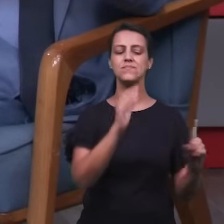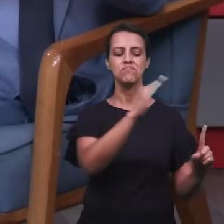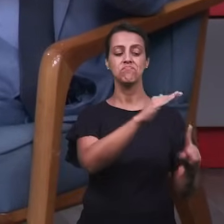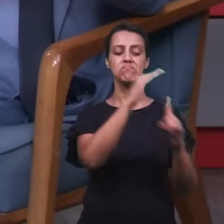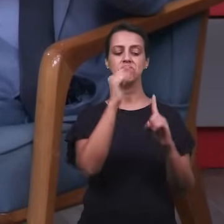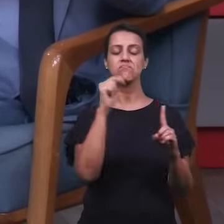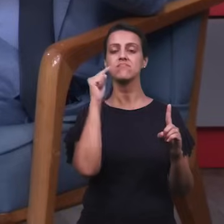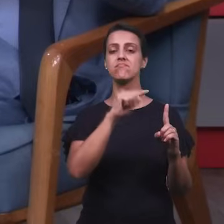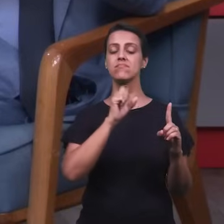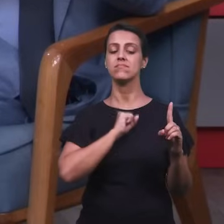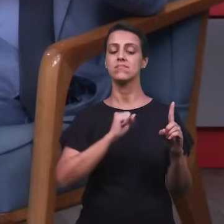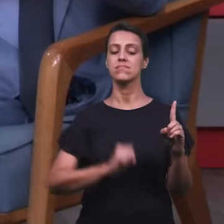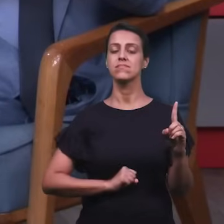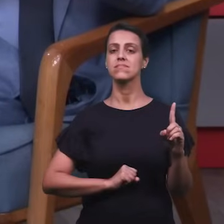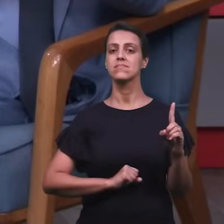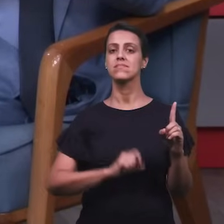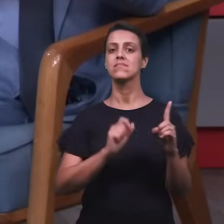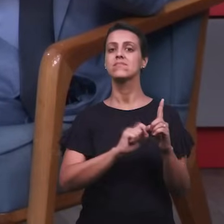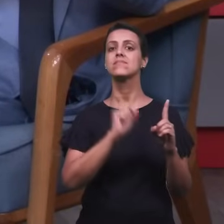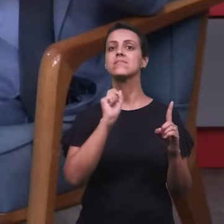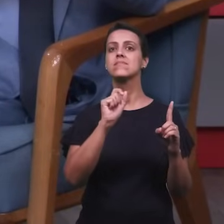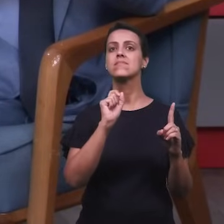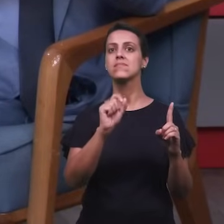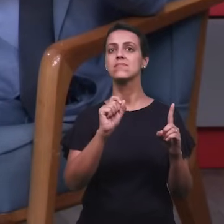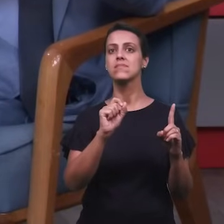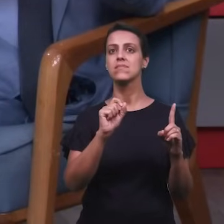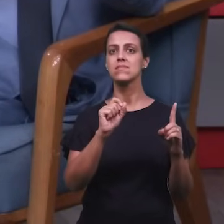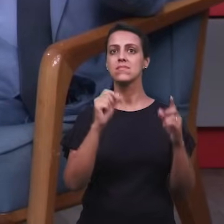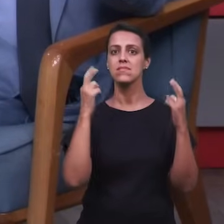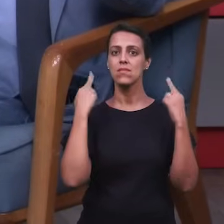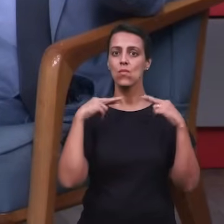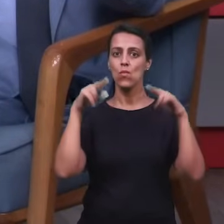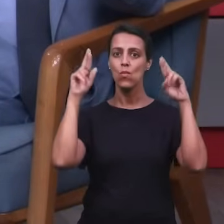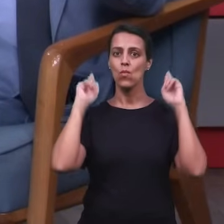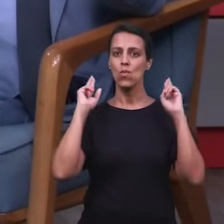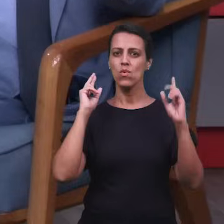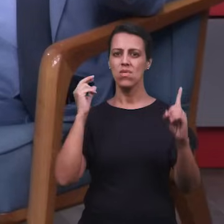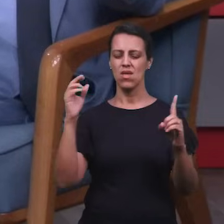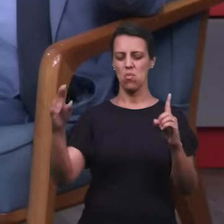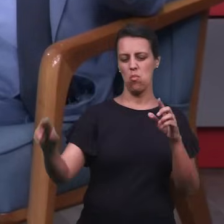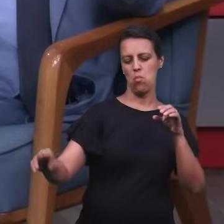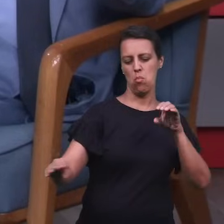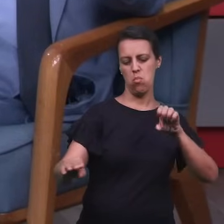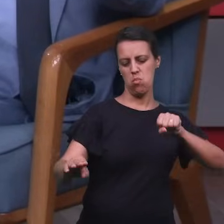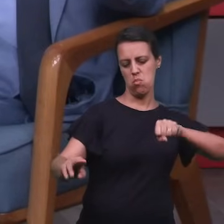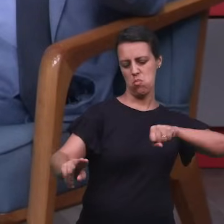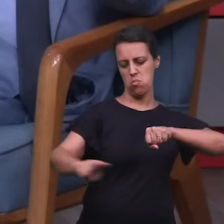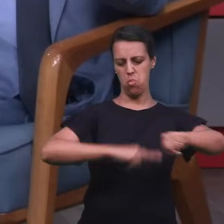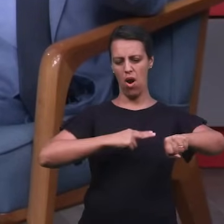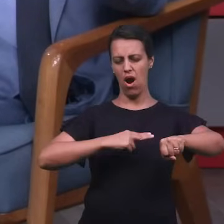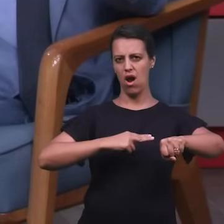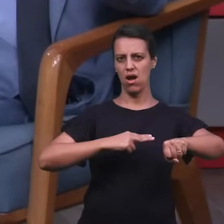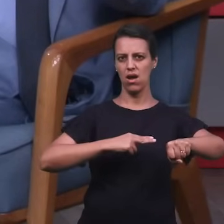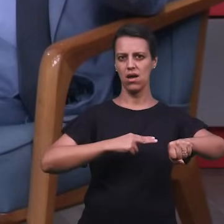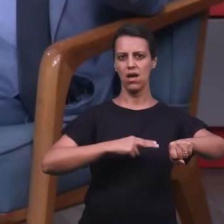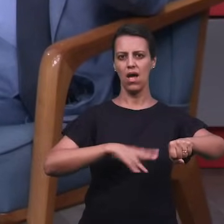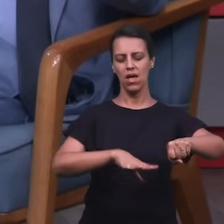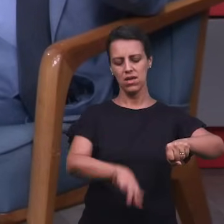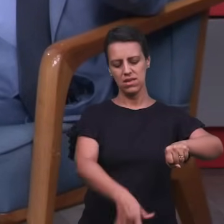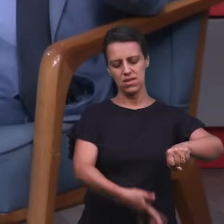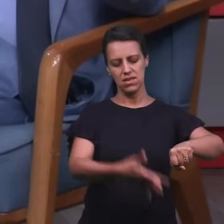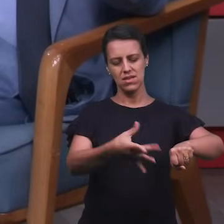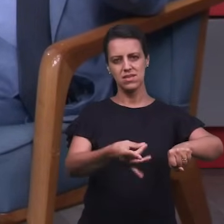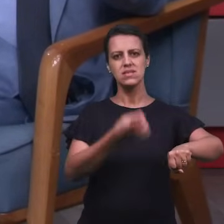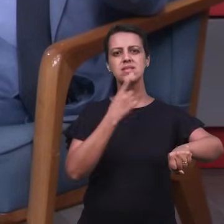o sacerdote que vai ser consagrado segura a cabeça do cordeiro, enquanto o animal é sacrificado e o sangue é colocado